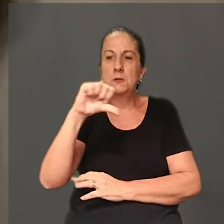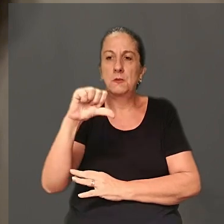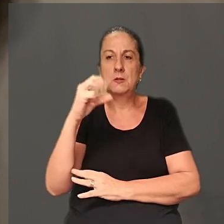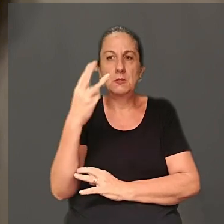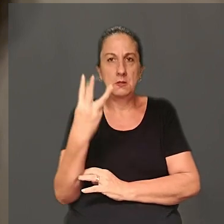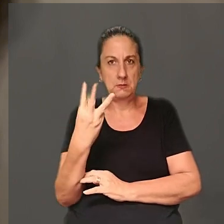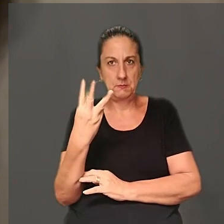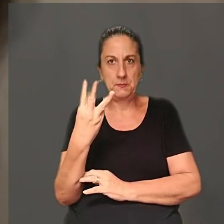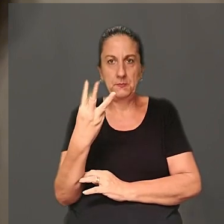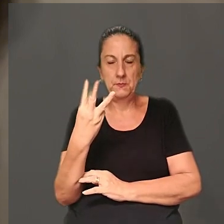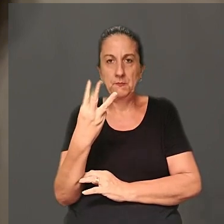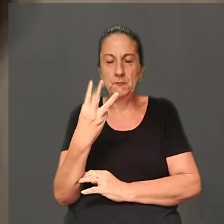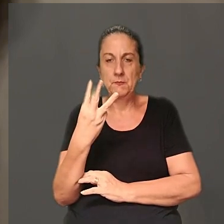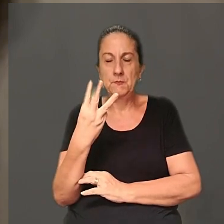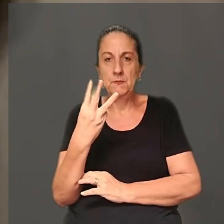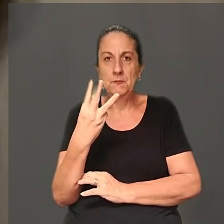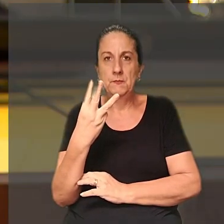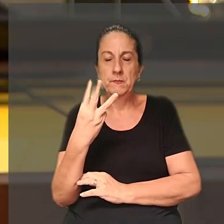93,